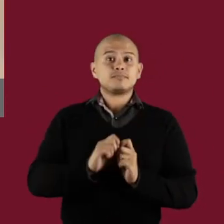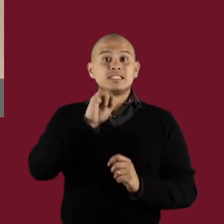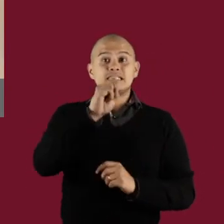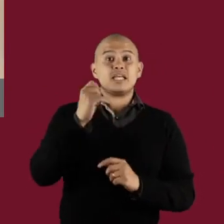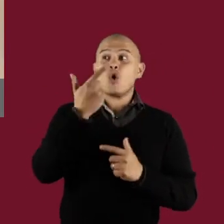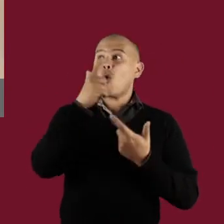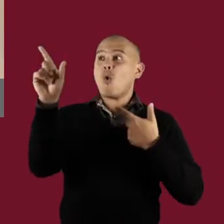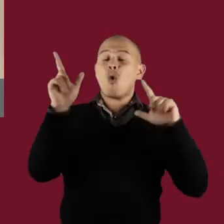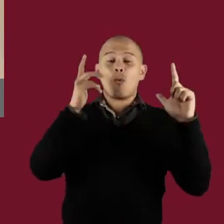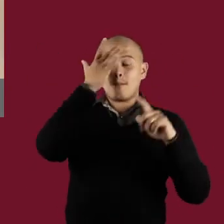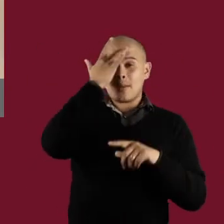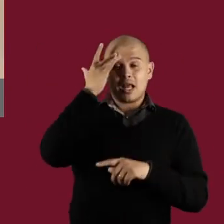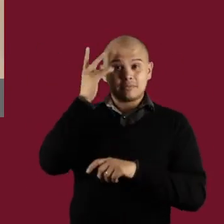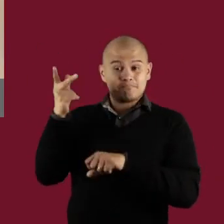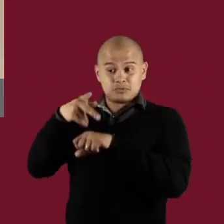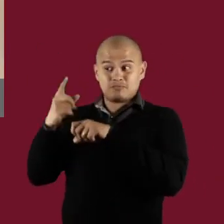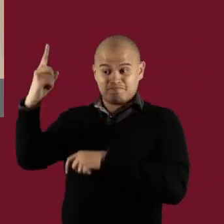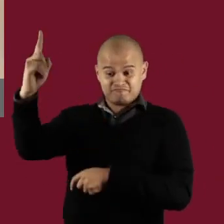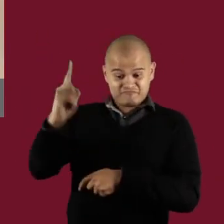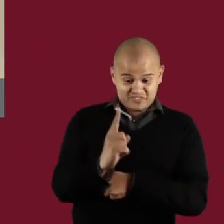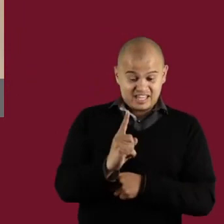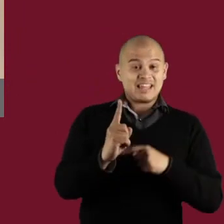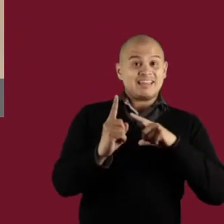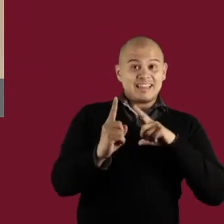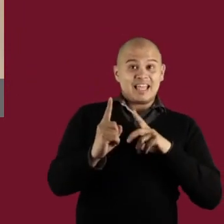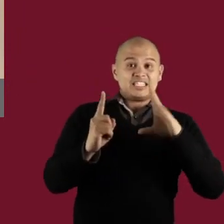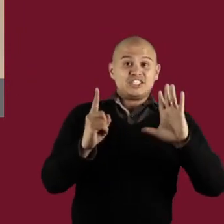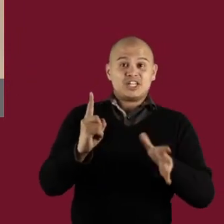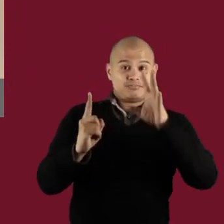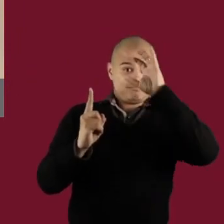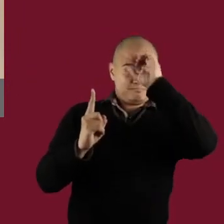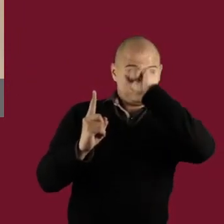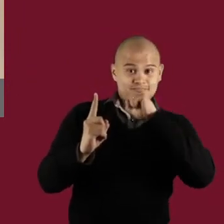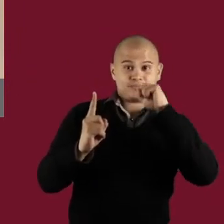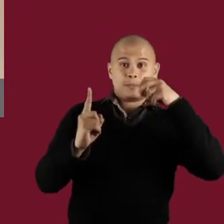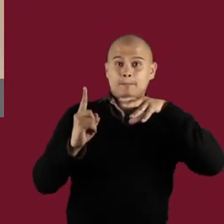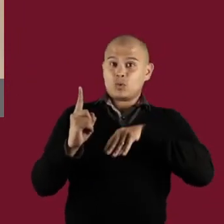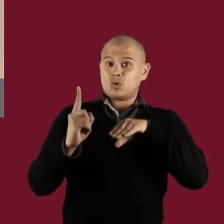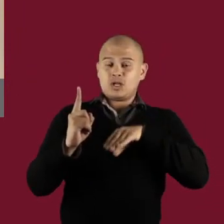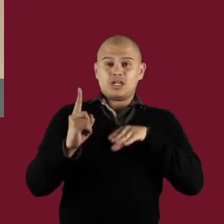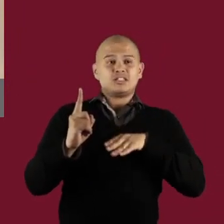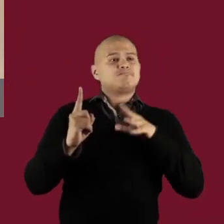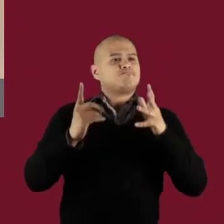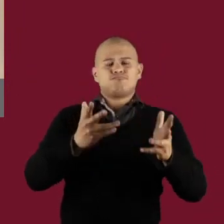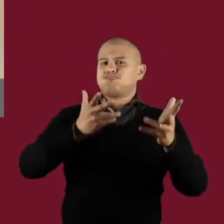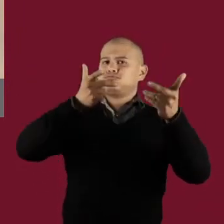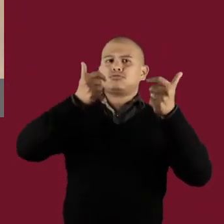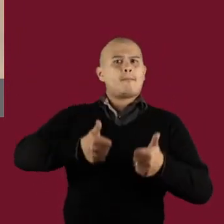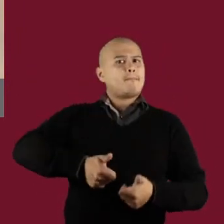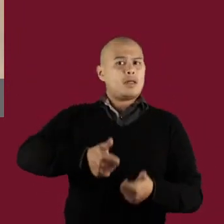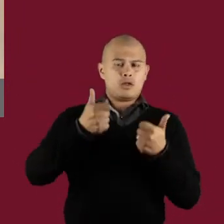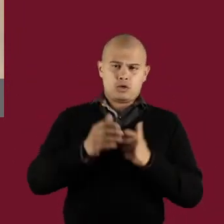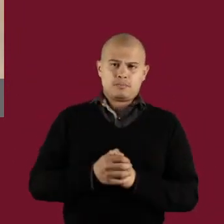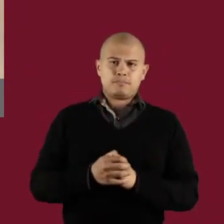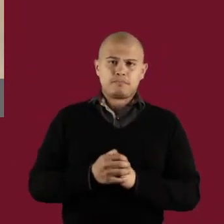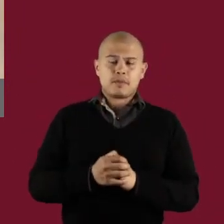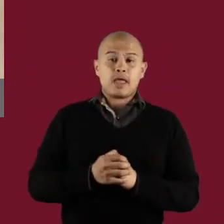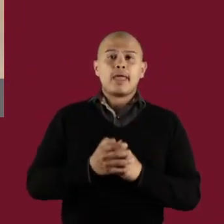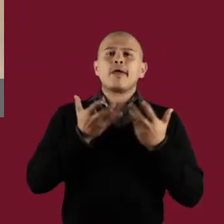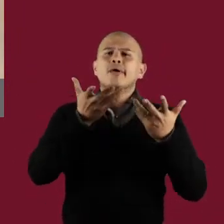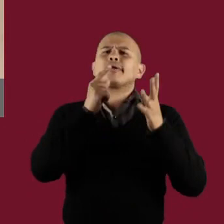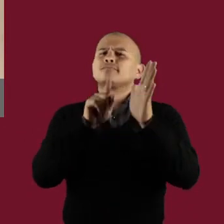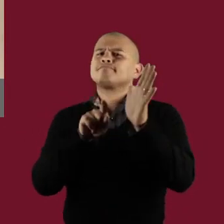mais facilidade, né, para entrar nesse mercado. E, então, isso é bastante importante. Eu gostaria que vocês falassem também um pouco